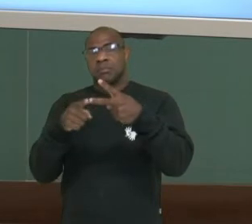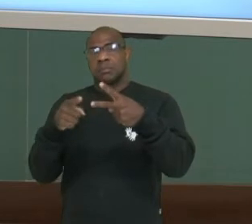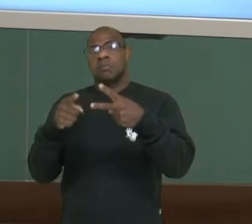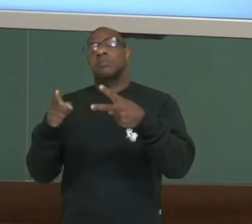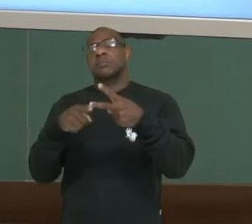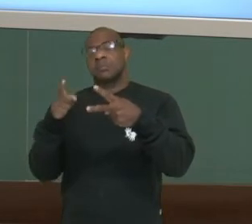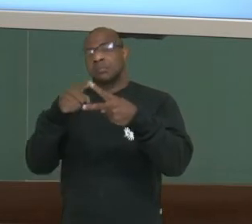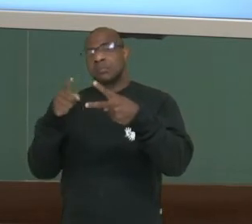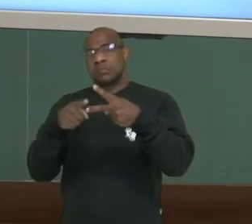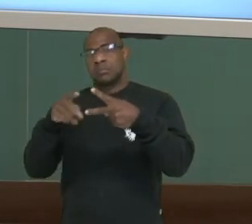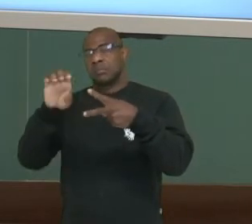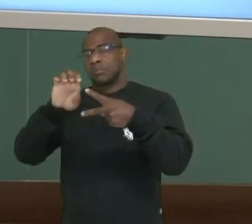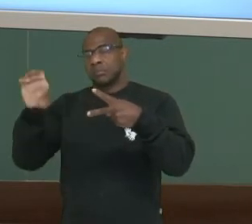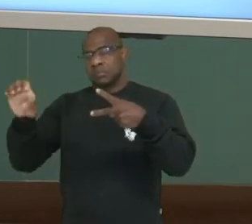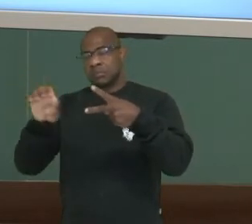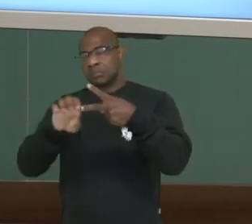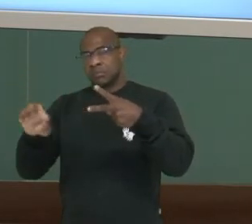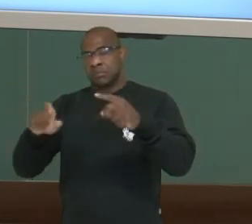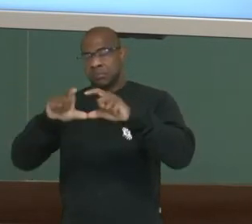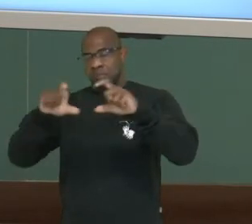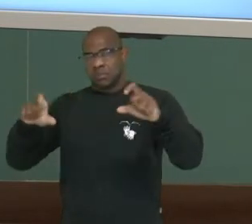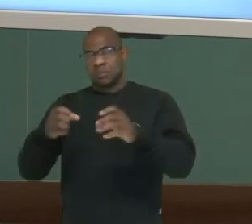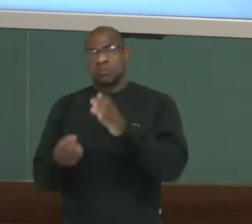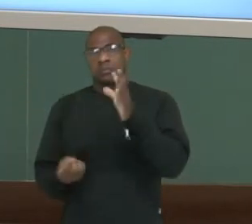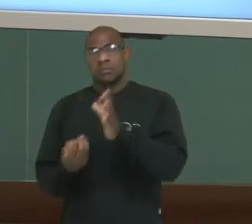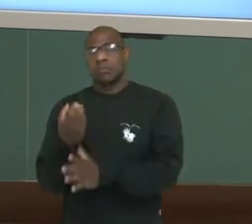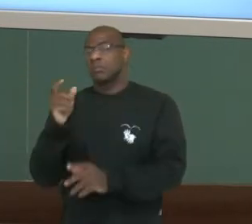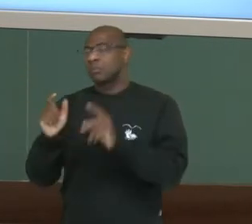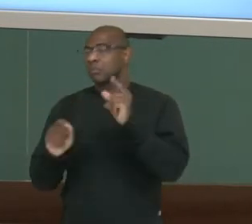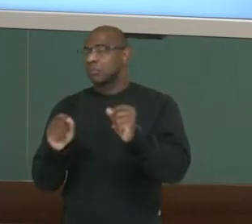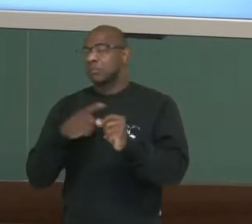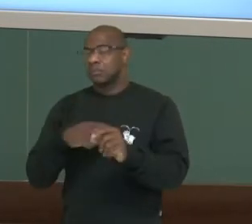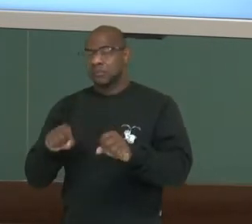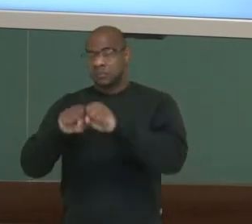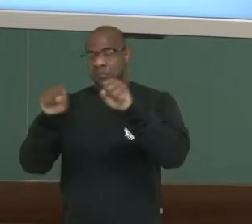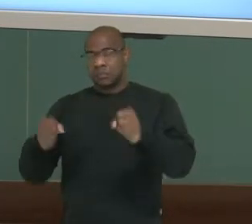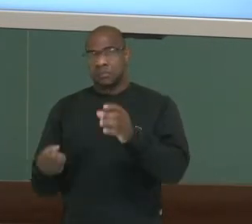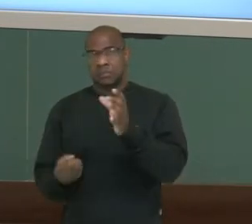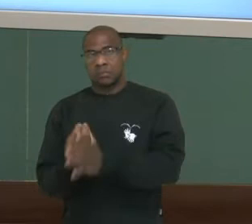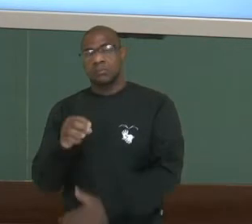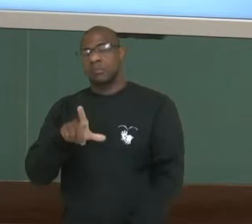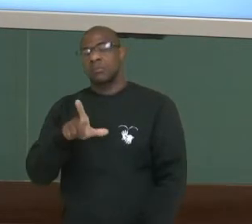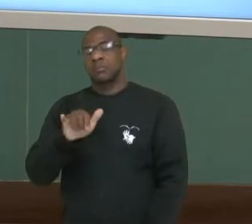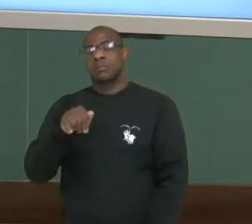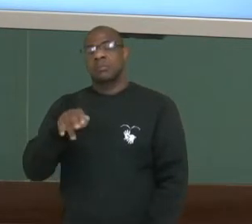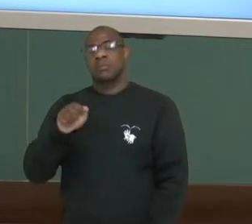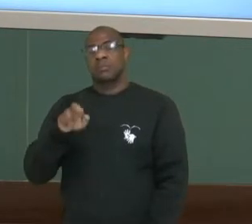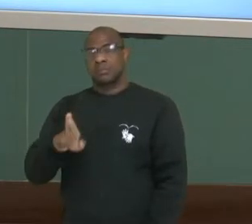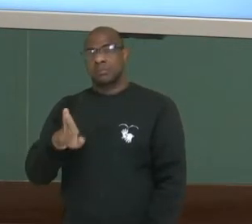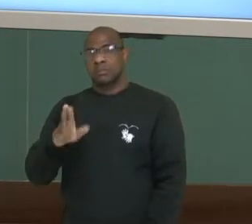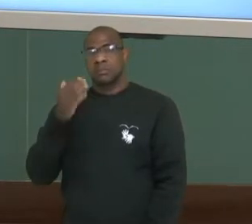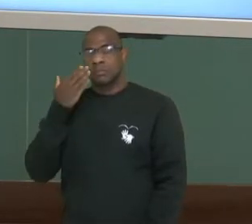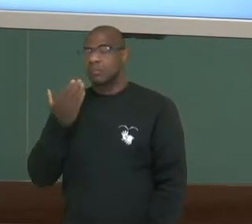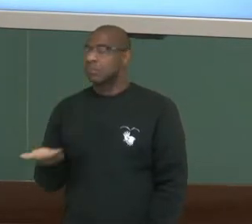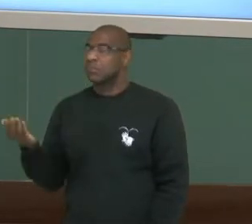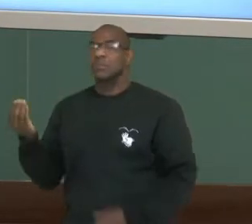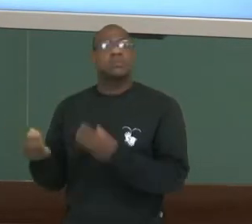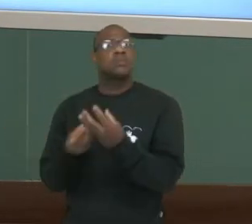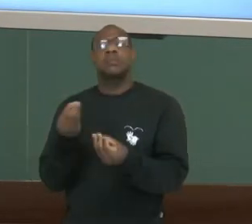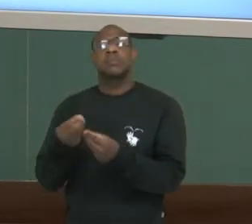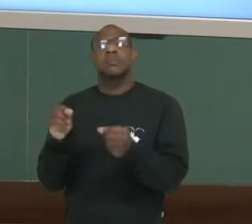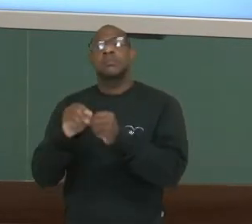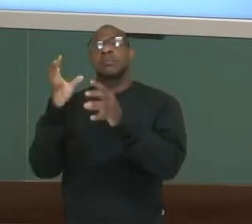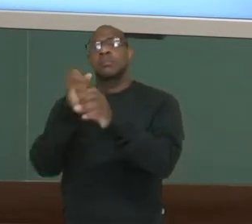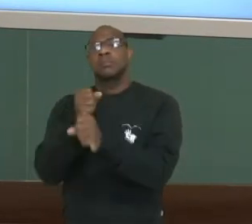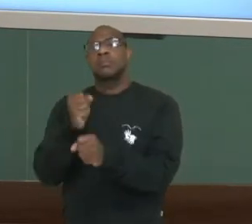segunda equação da segunda reta. E a gente vai formar o nosso sistema linear aqui. Então, como é que a gente resolve